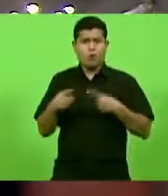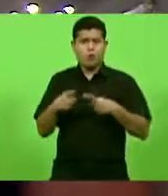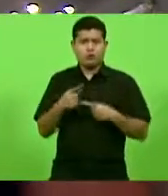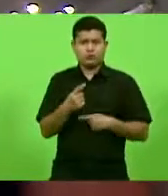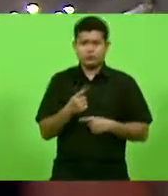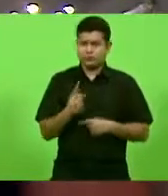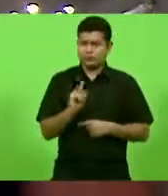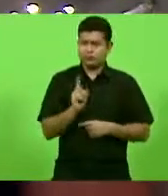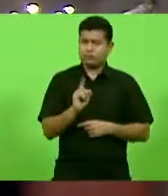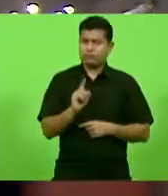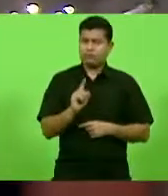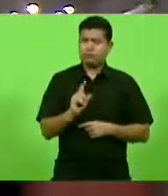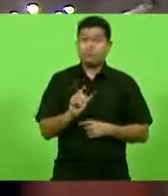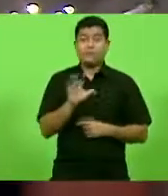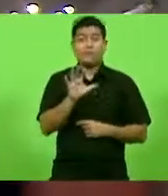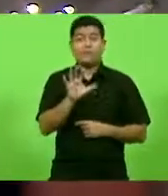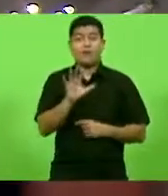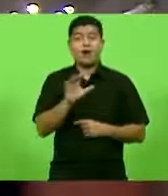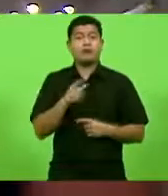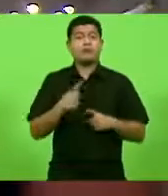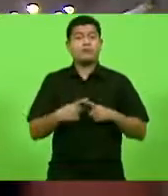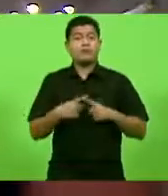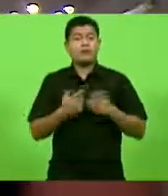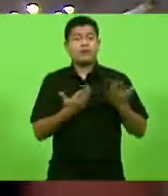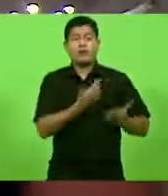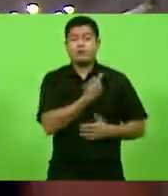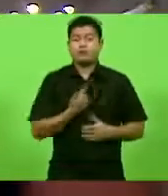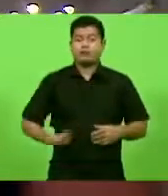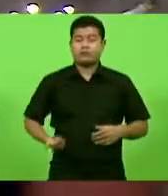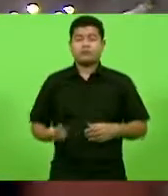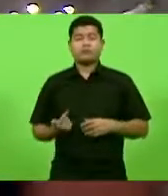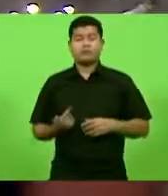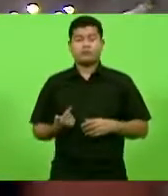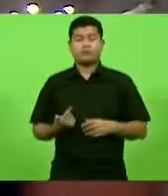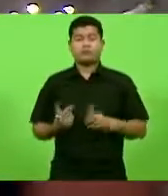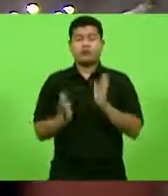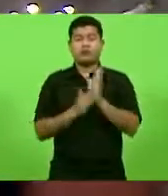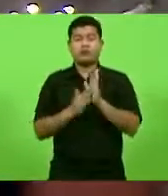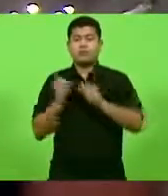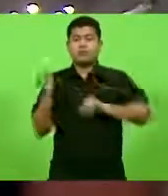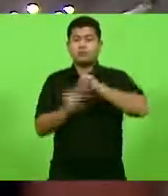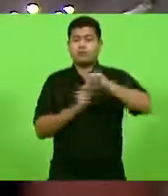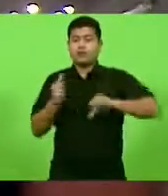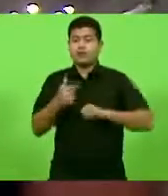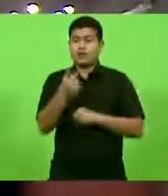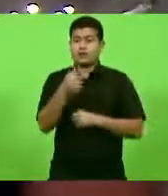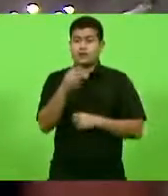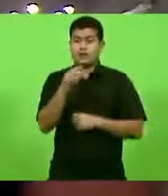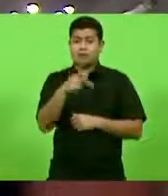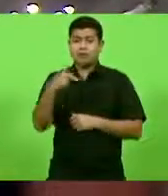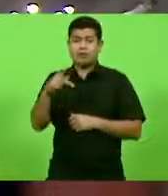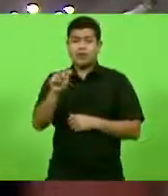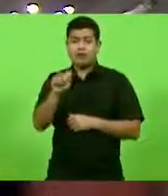470, mas já que o governo do Estado propunha a alteração do PPA para 750 milhões de reais,